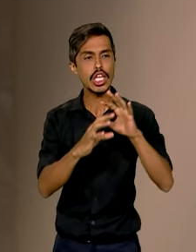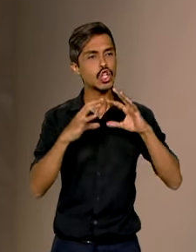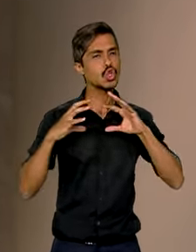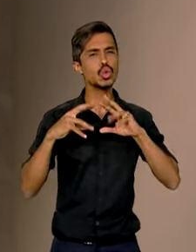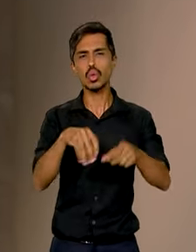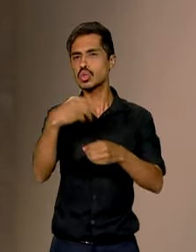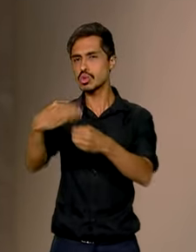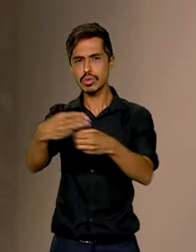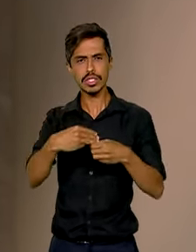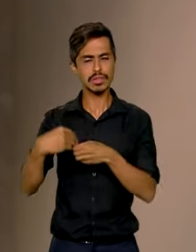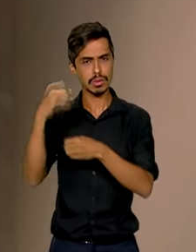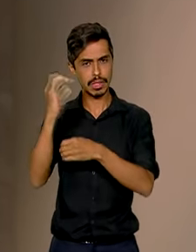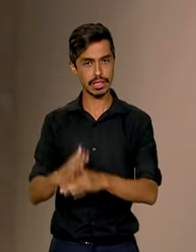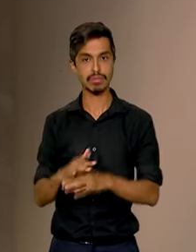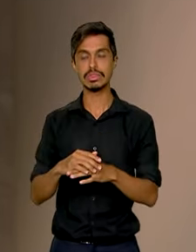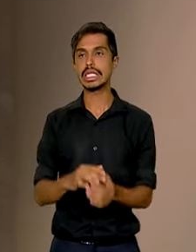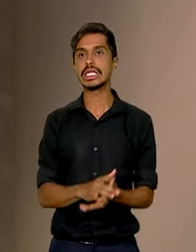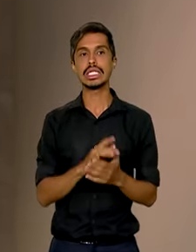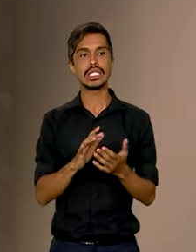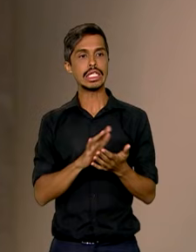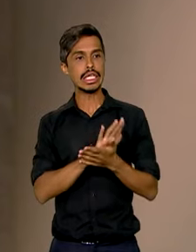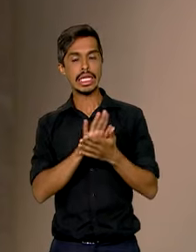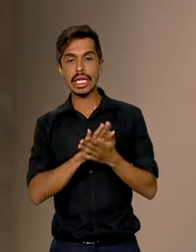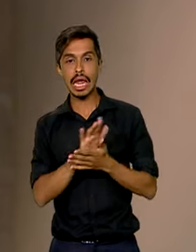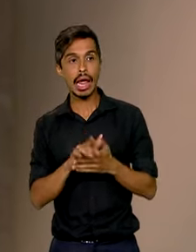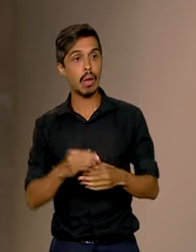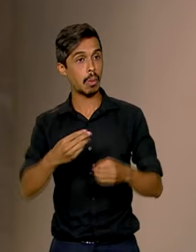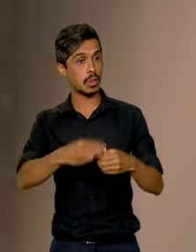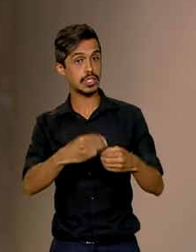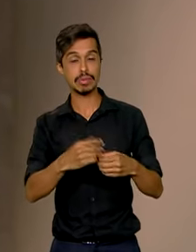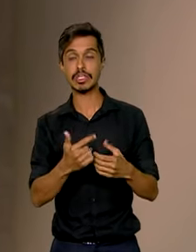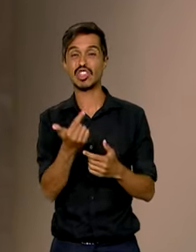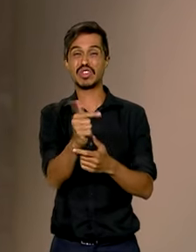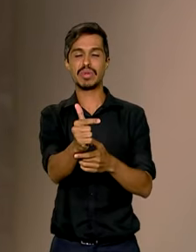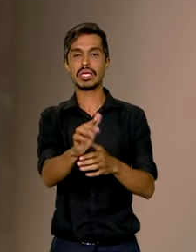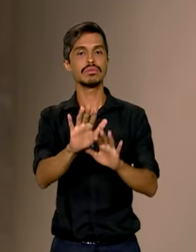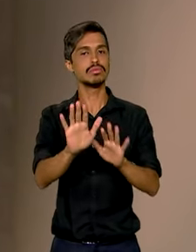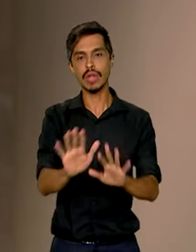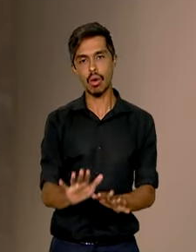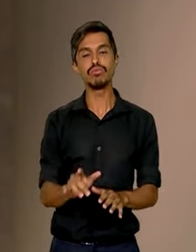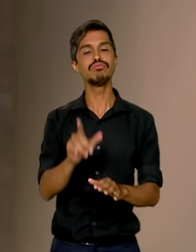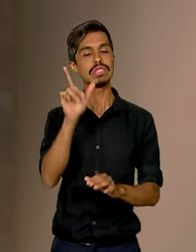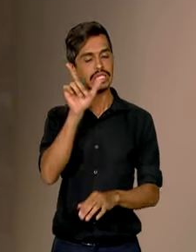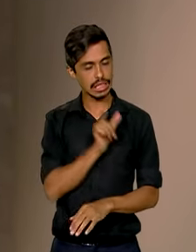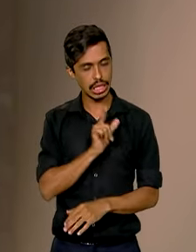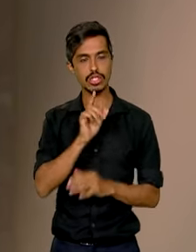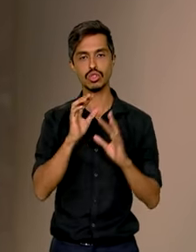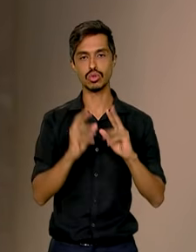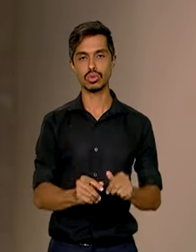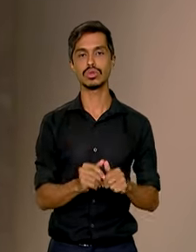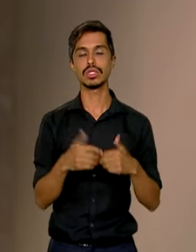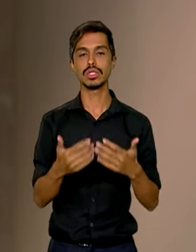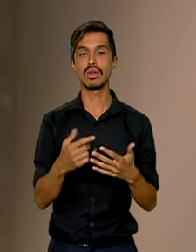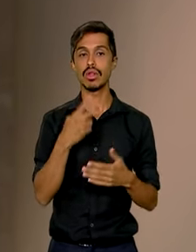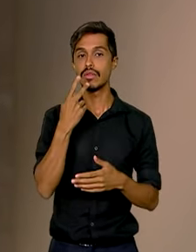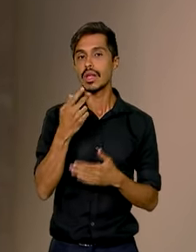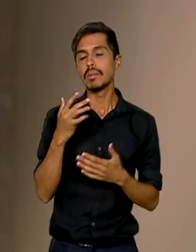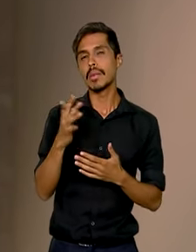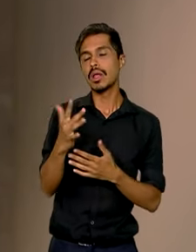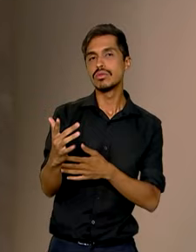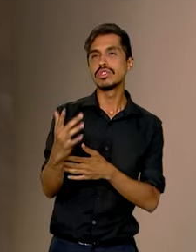municípios brasileiros. Não existe nenhum município, sabe, que não tenha um programa Bolsa Família. E a gente está falando aí de uma